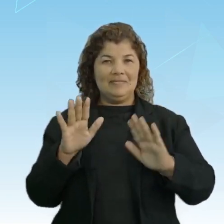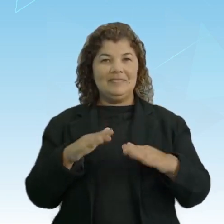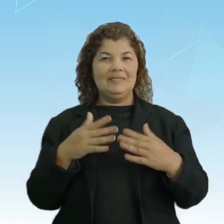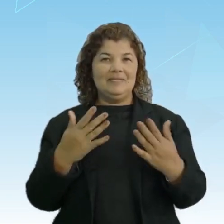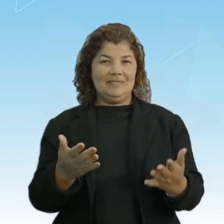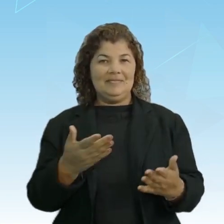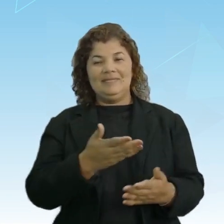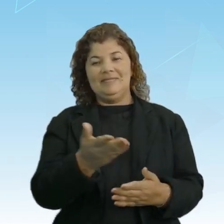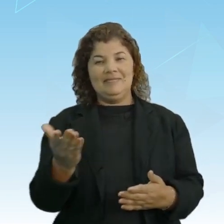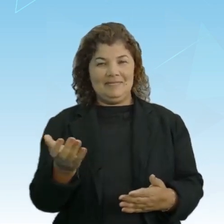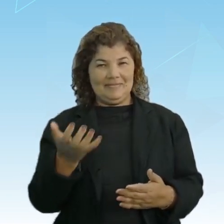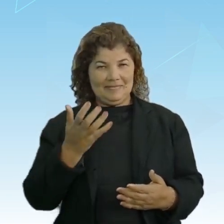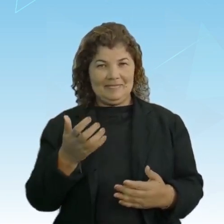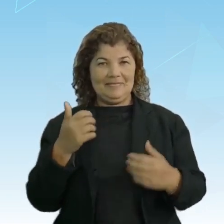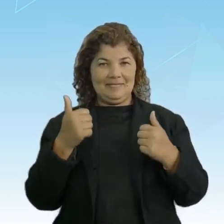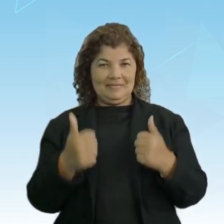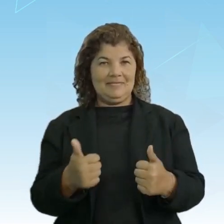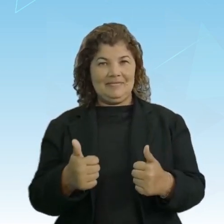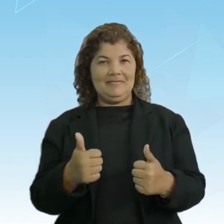Todo mundo quer, então fique à vontade.